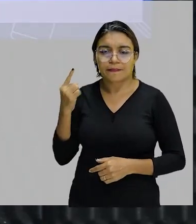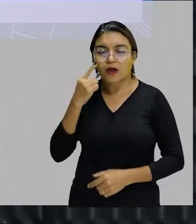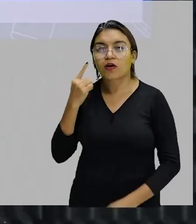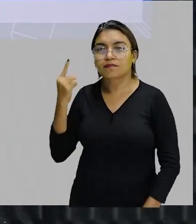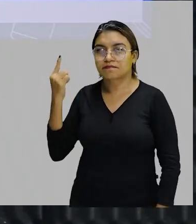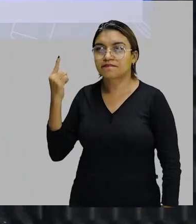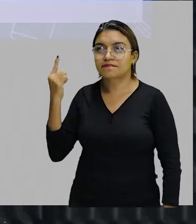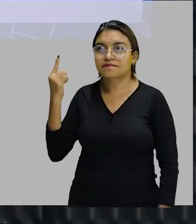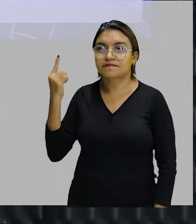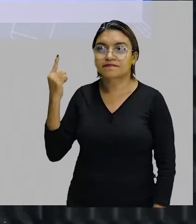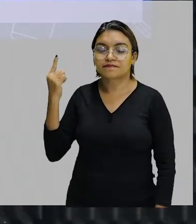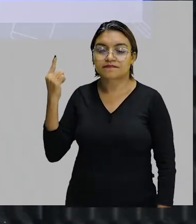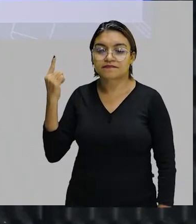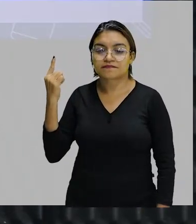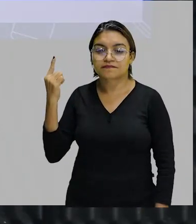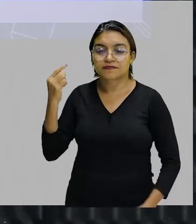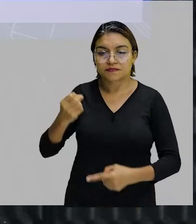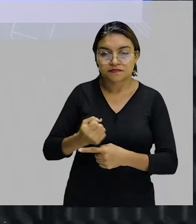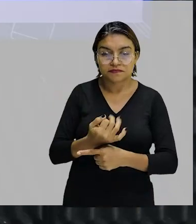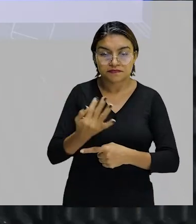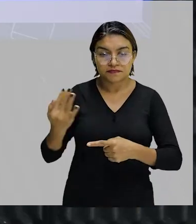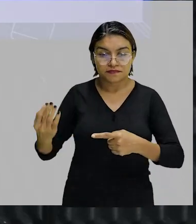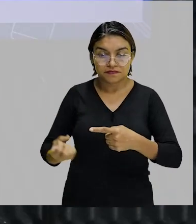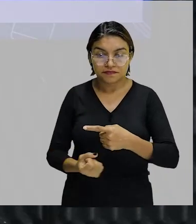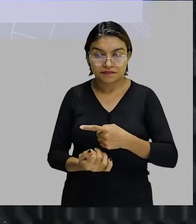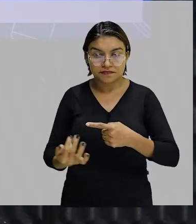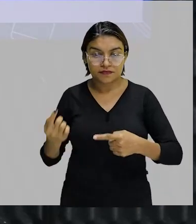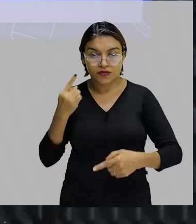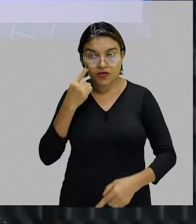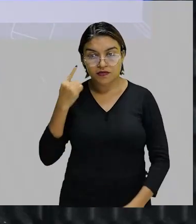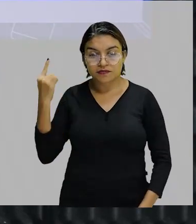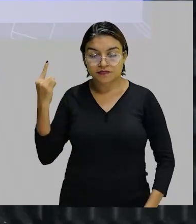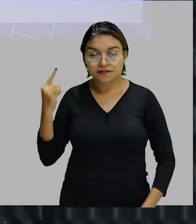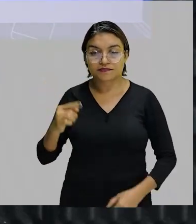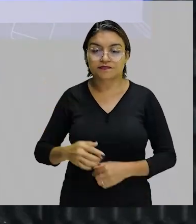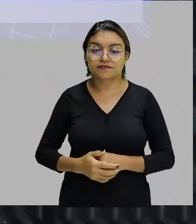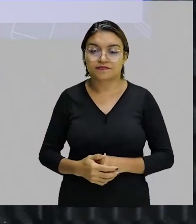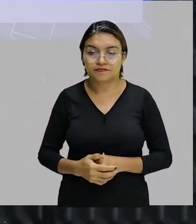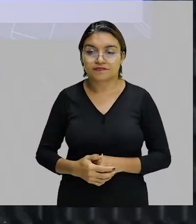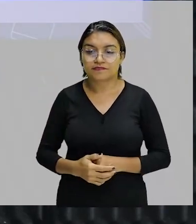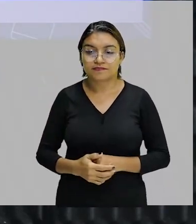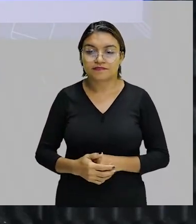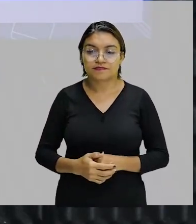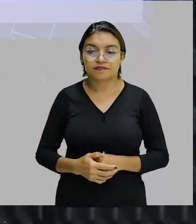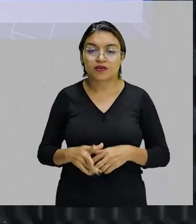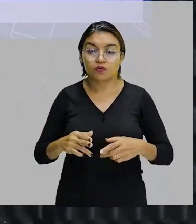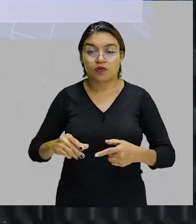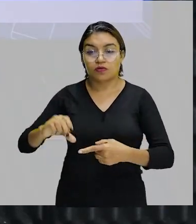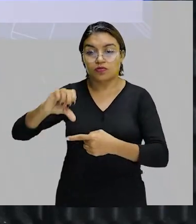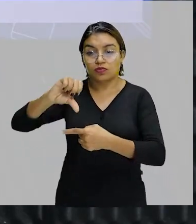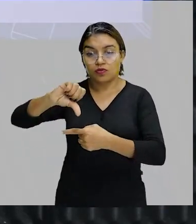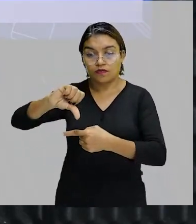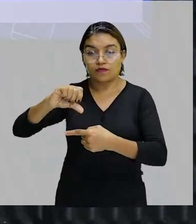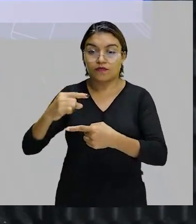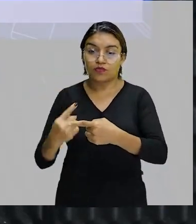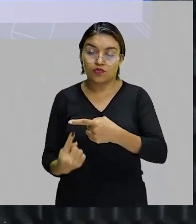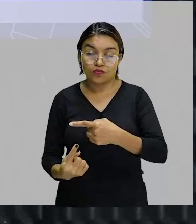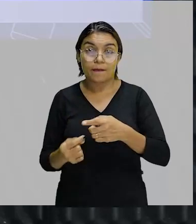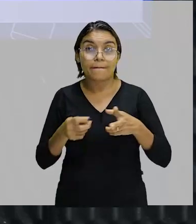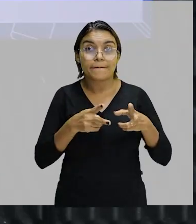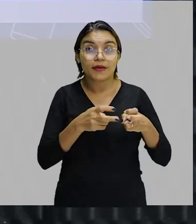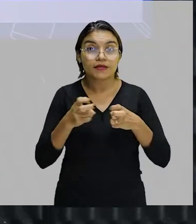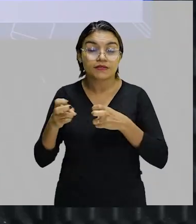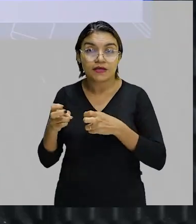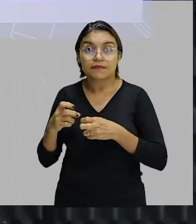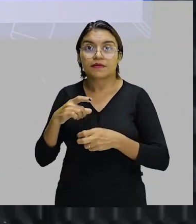que multiplica 1 mais Q, dividido por A1 que multiplica 1 mais Q, igual a 9 por 1. Aqui, ó, você já percebe